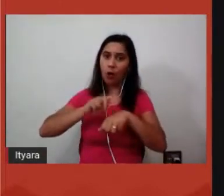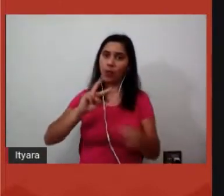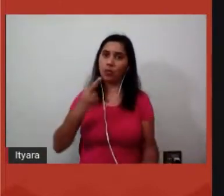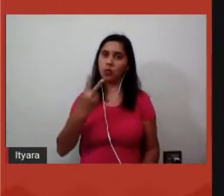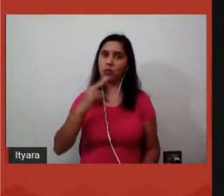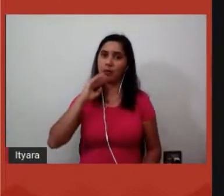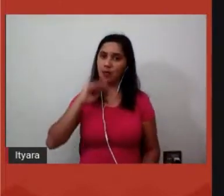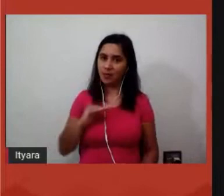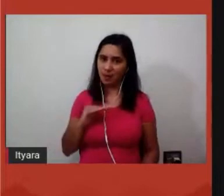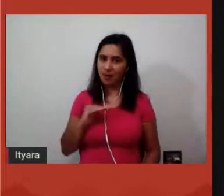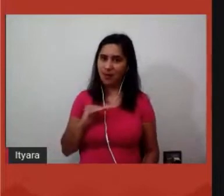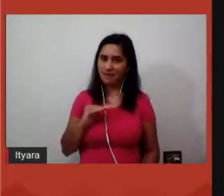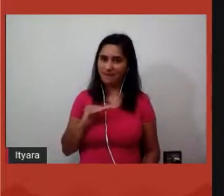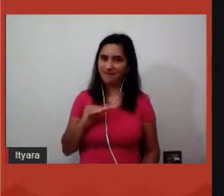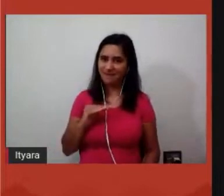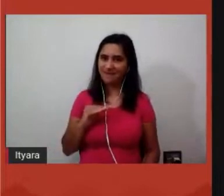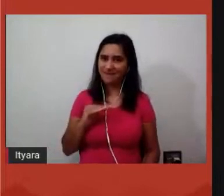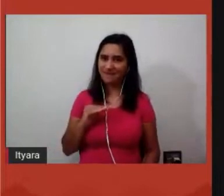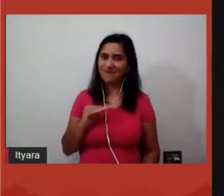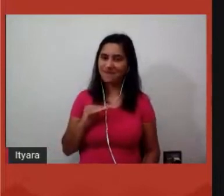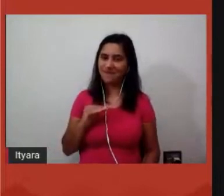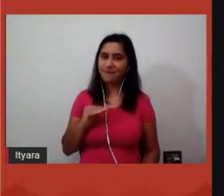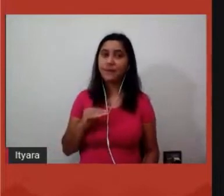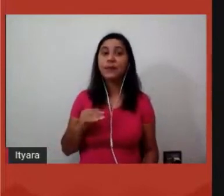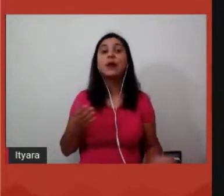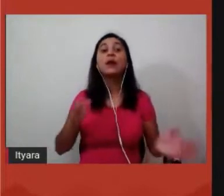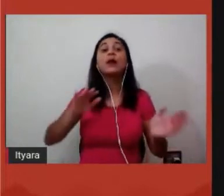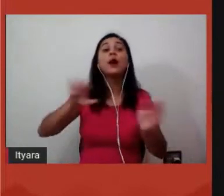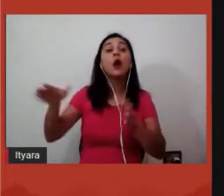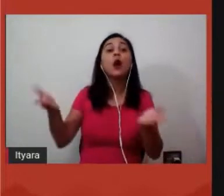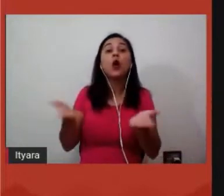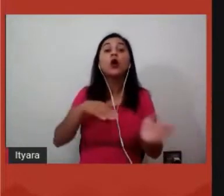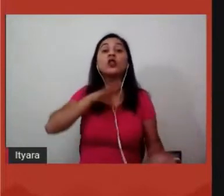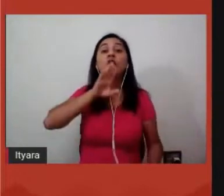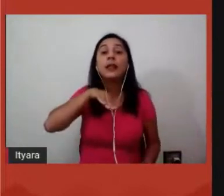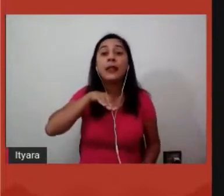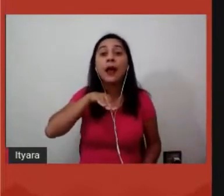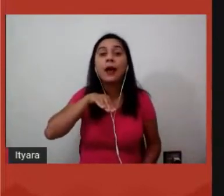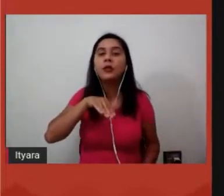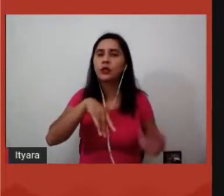horas. E hoje, na parte da tarde, a programação